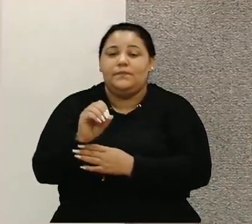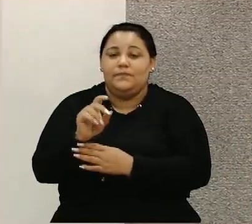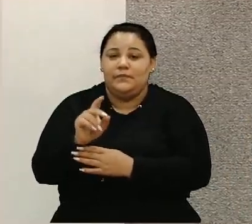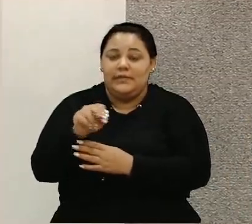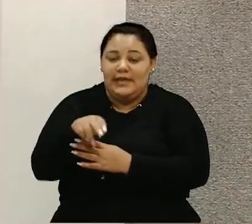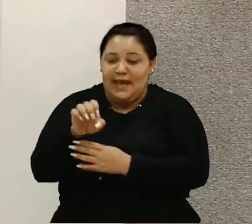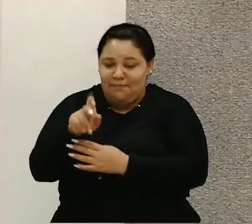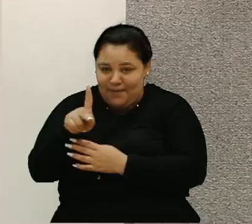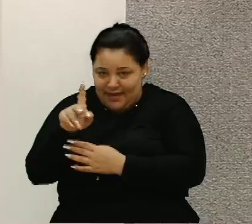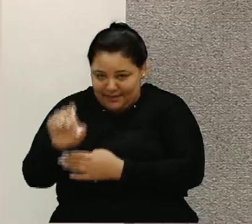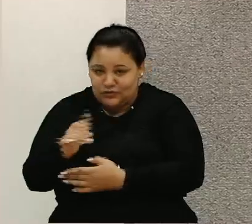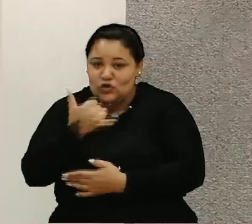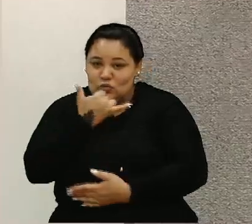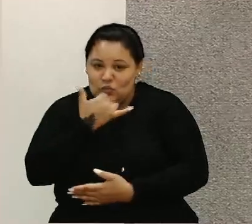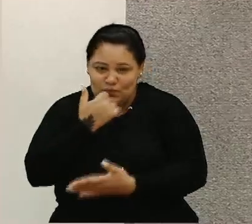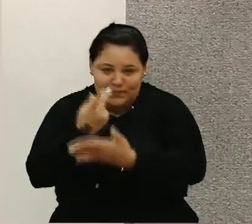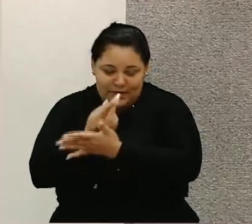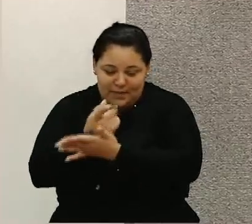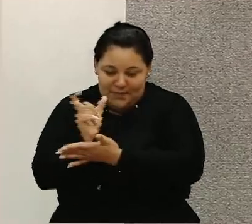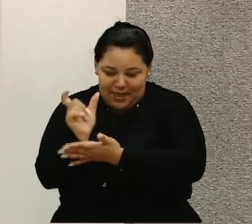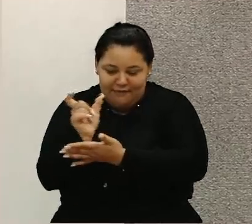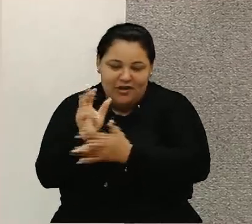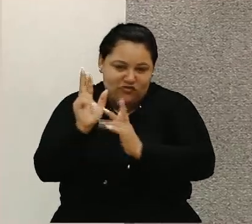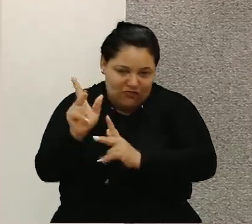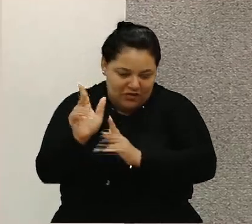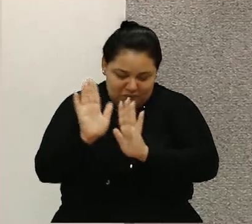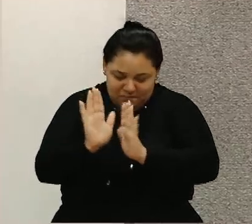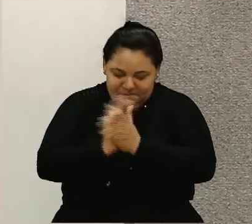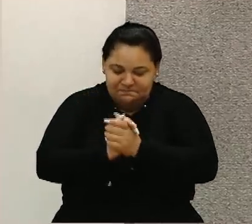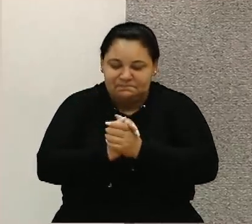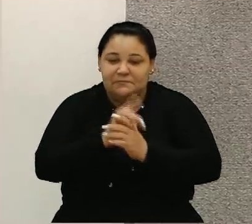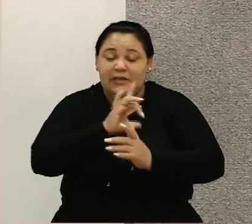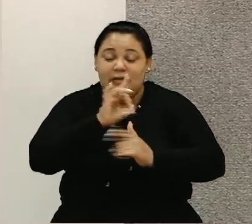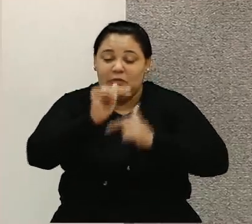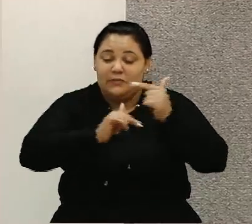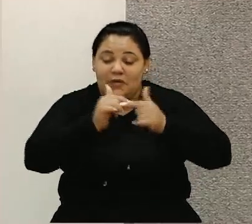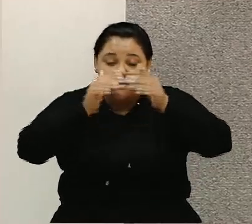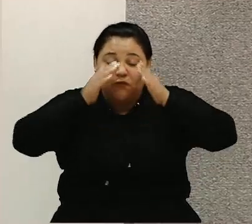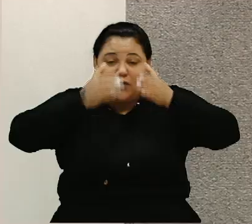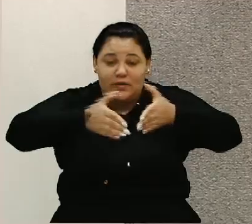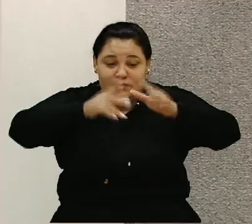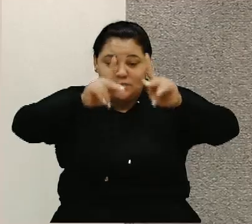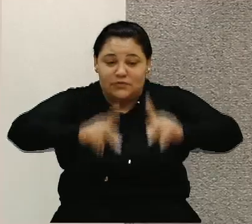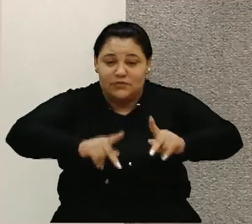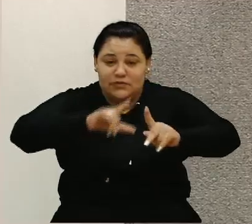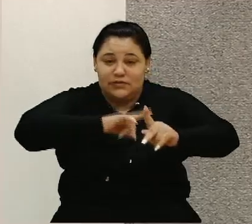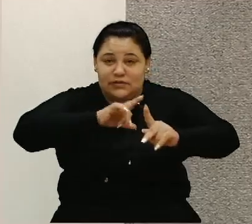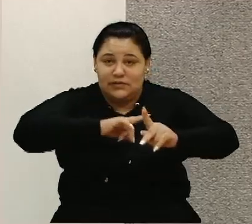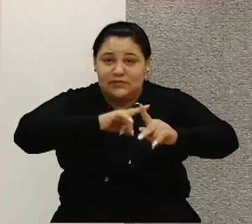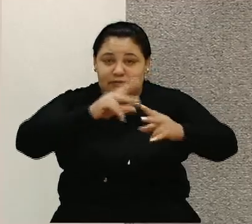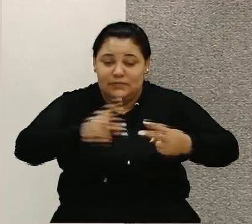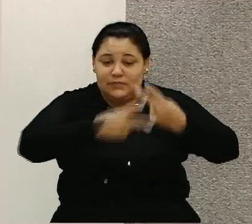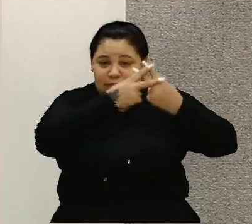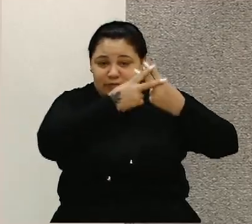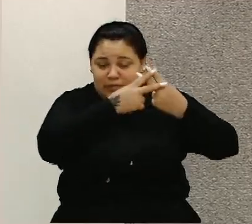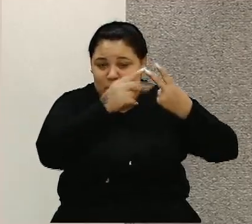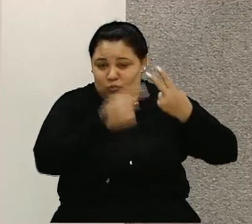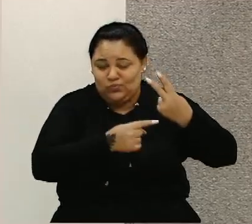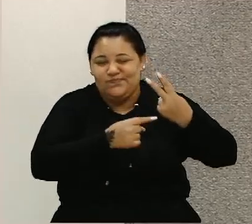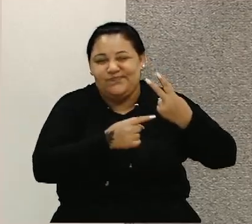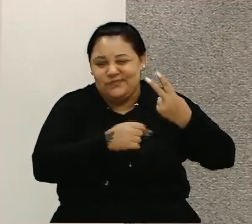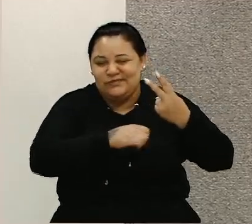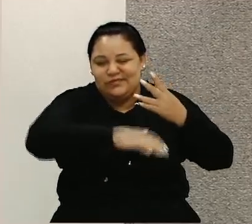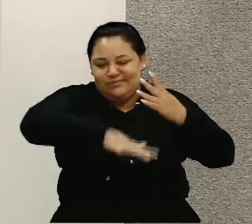Sul, e também o Ministério de Prisões, que é um trabalho voltado justamente para as pessoas que estão encarceradas, né? Pessoas que estão